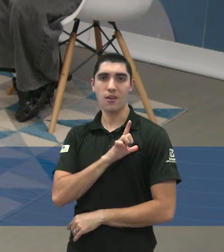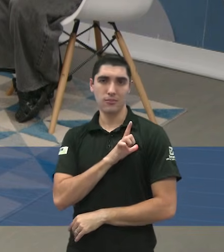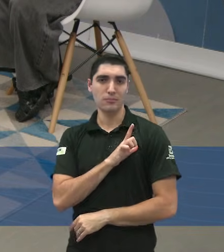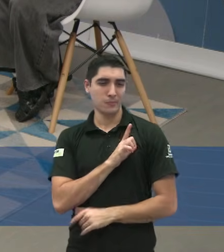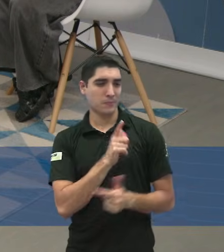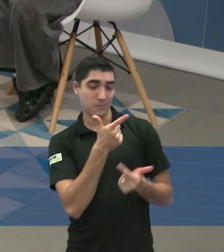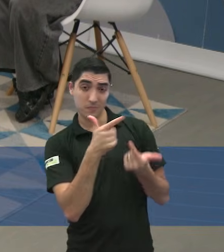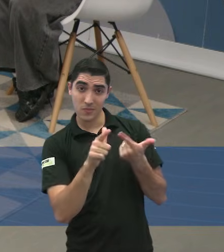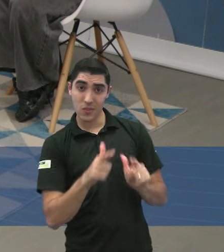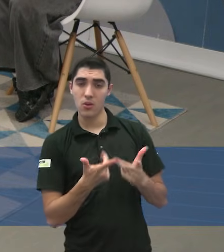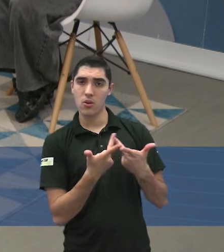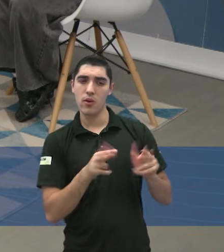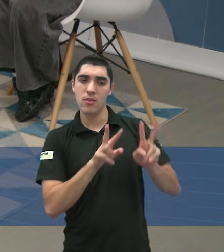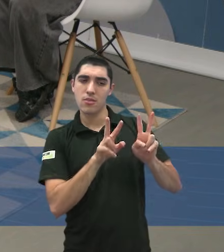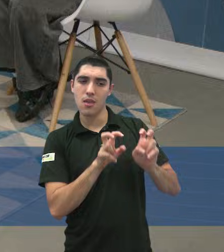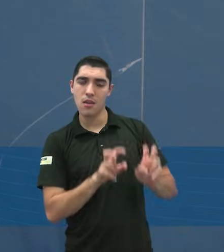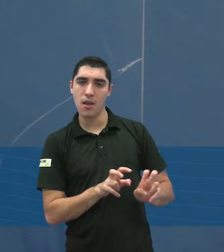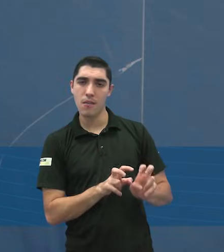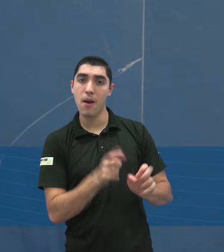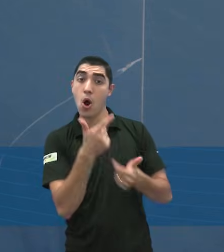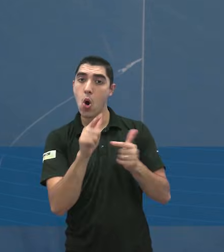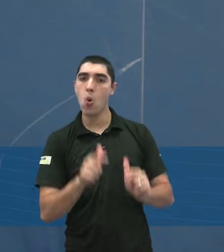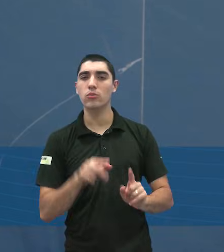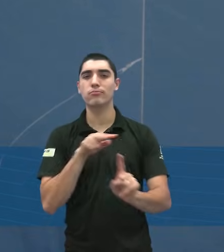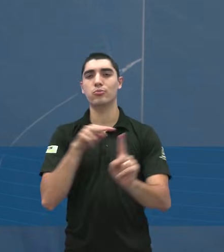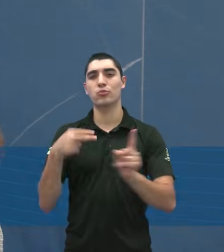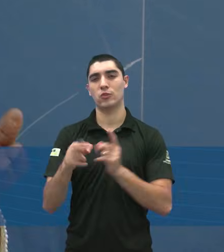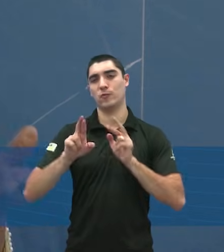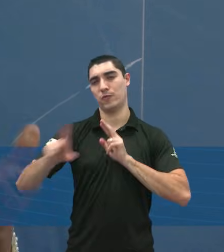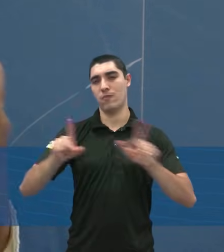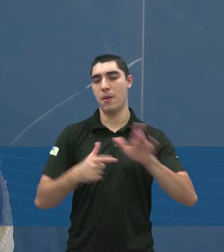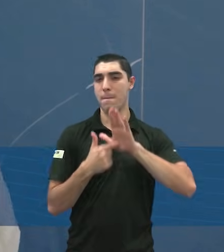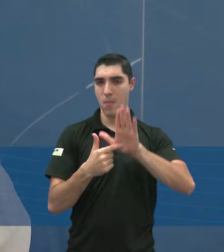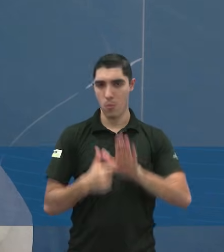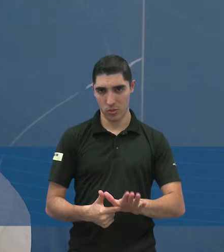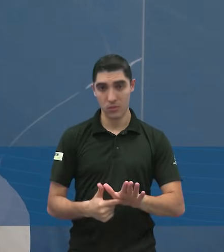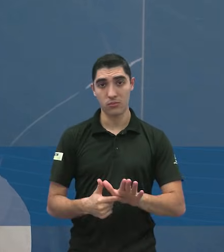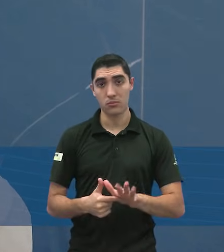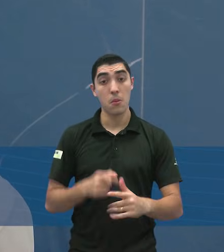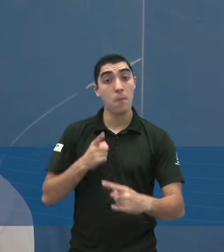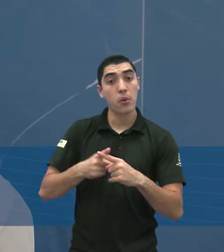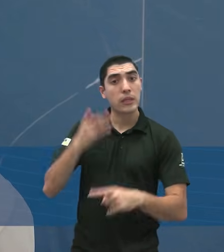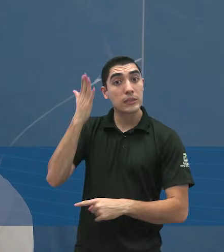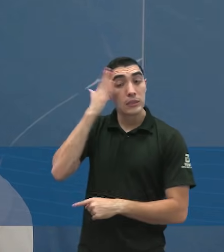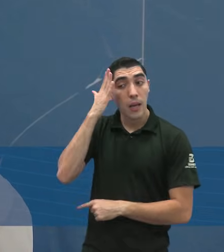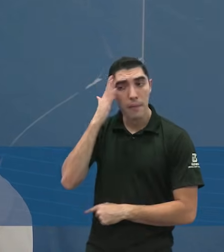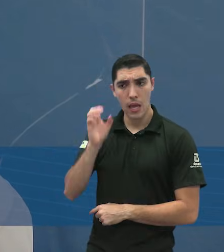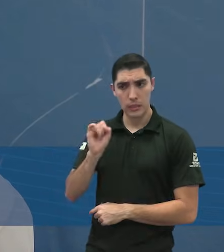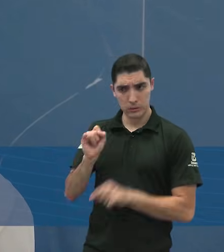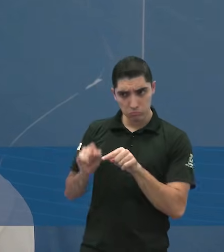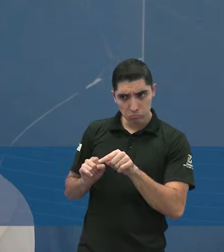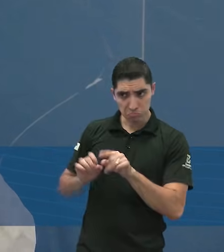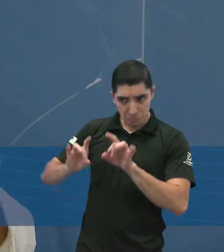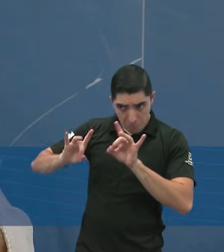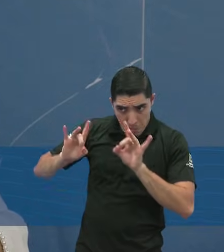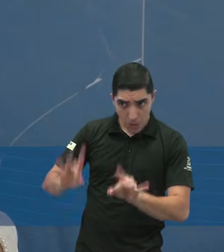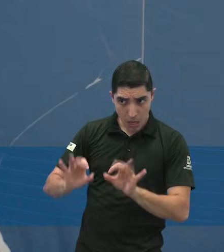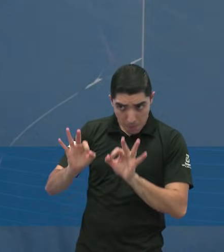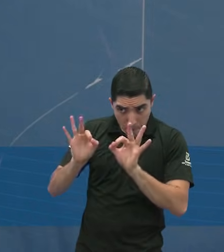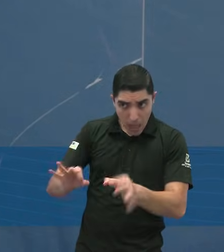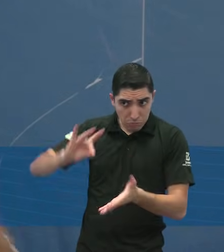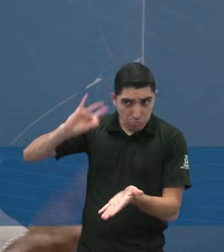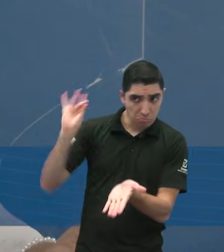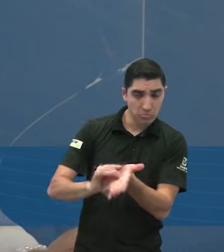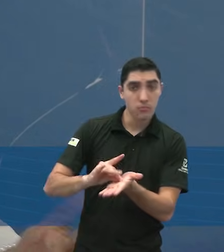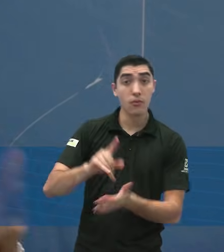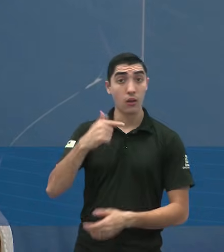resultado a mostrar de um outro ponto de vista, que tem uma legitimidade, né, dentro desse olhar. Então,